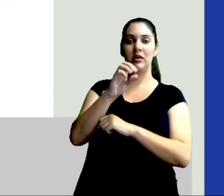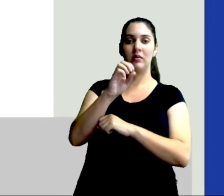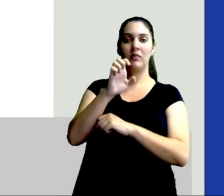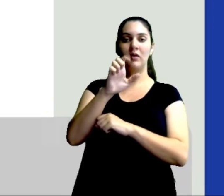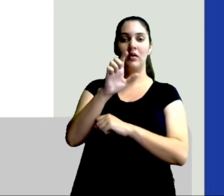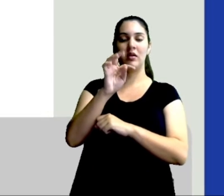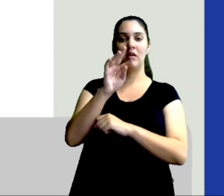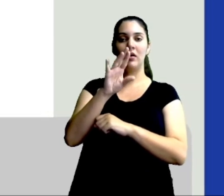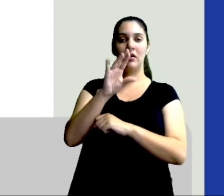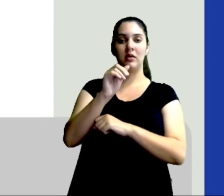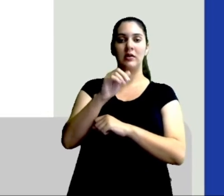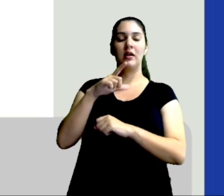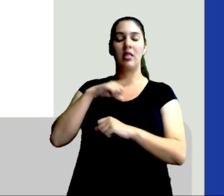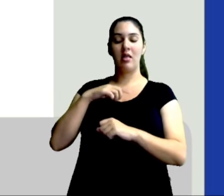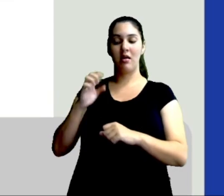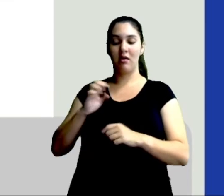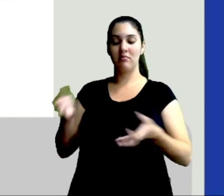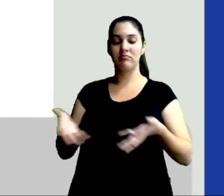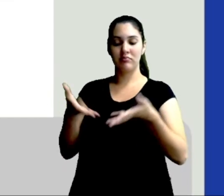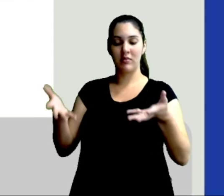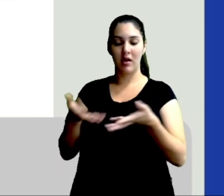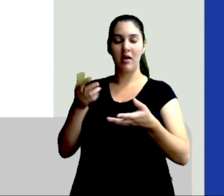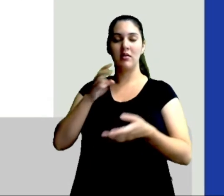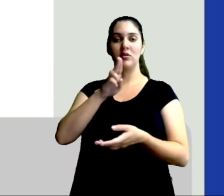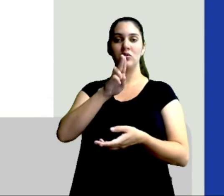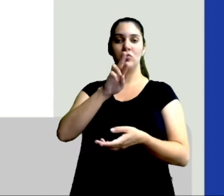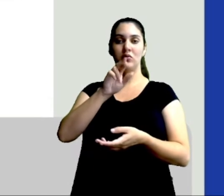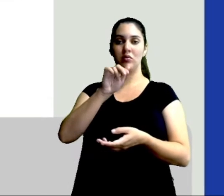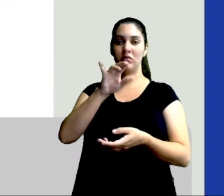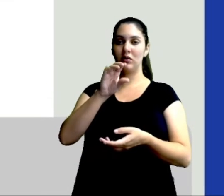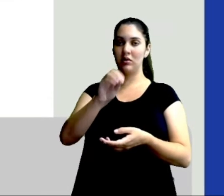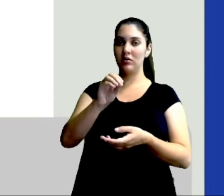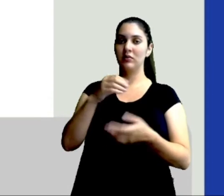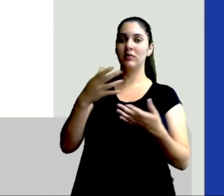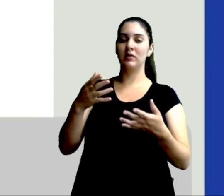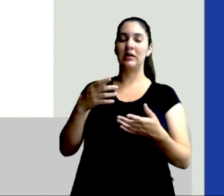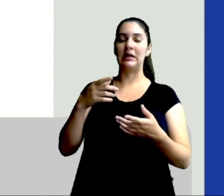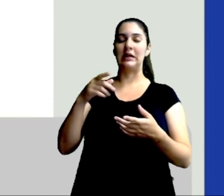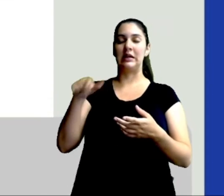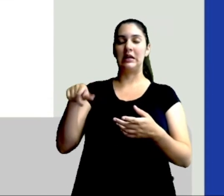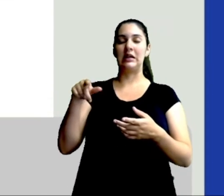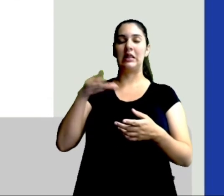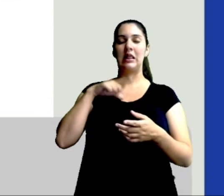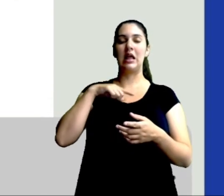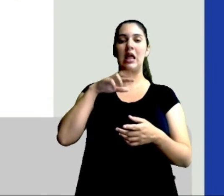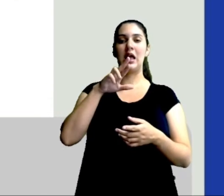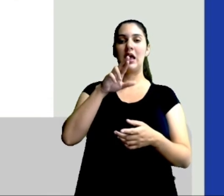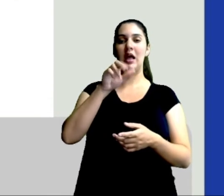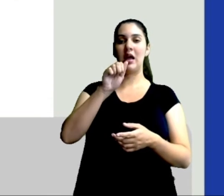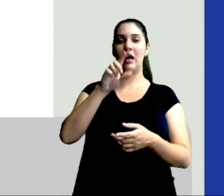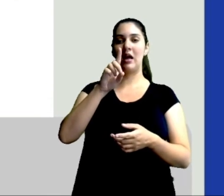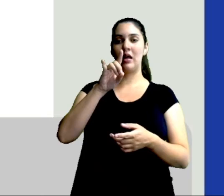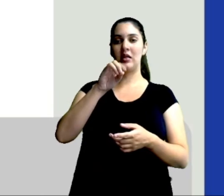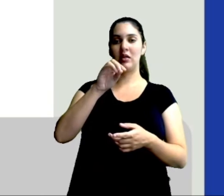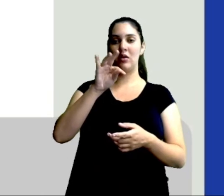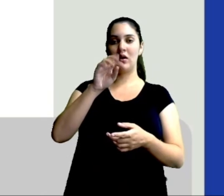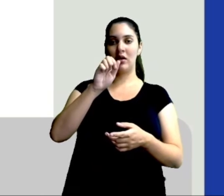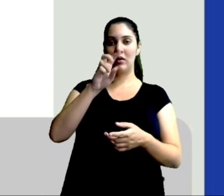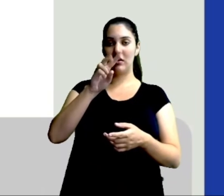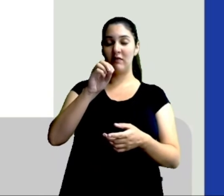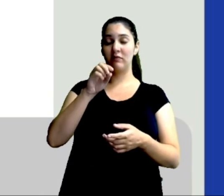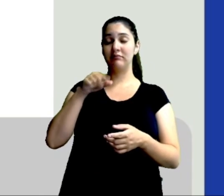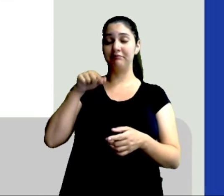que enriquecem esse tipo de componente, esse urânio, e é um componente radioativo e muito